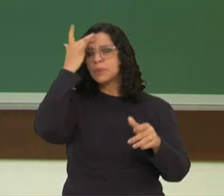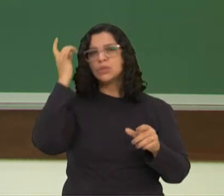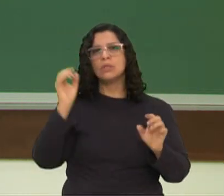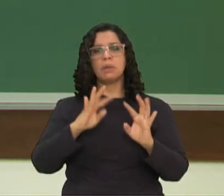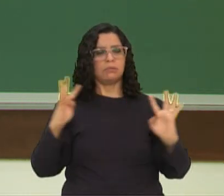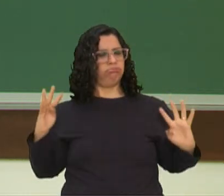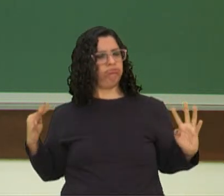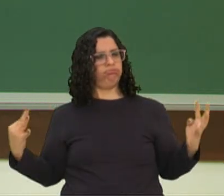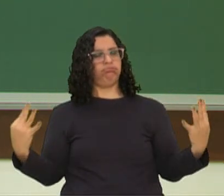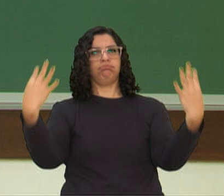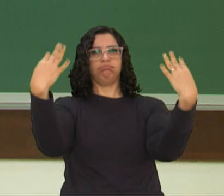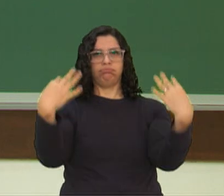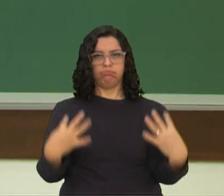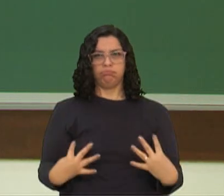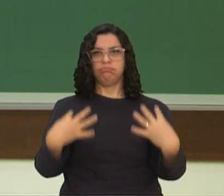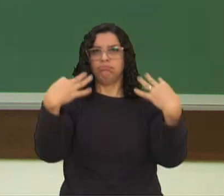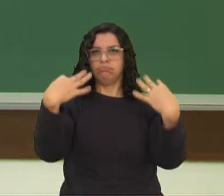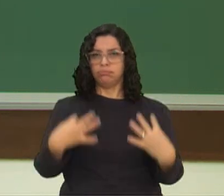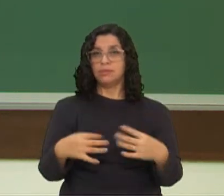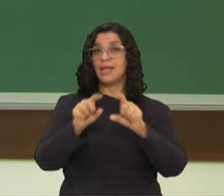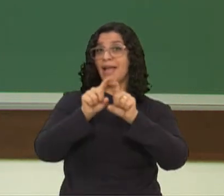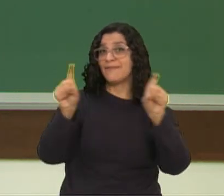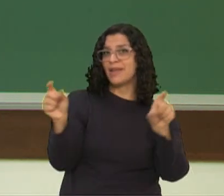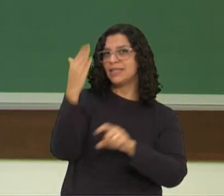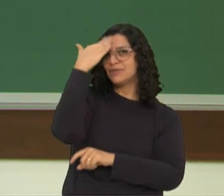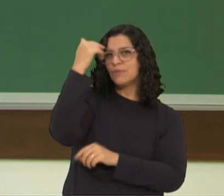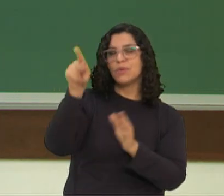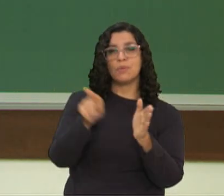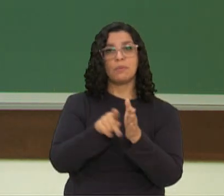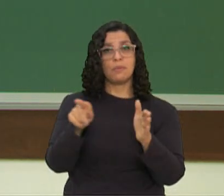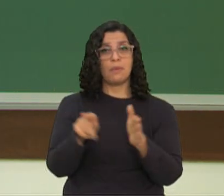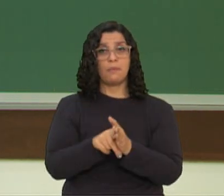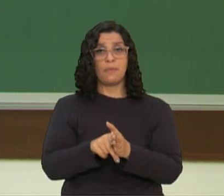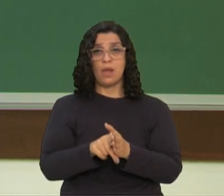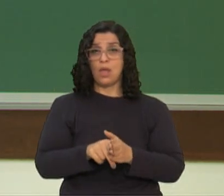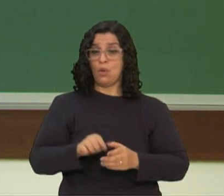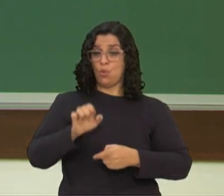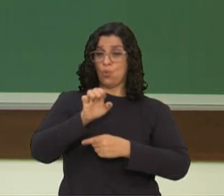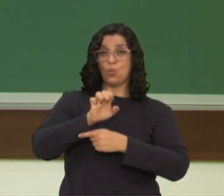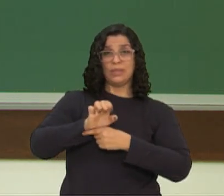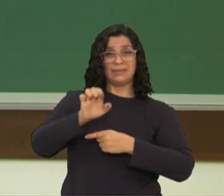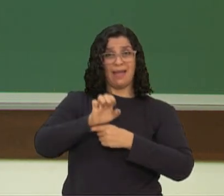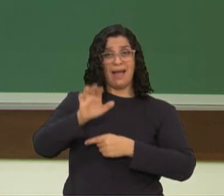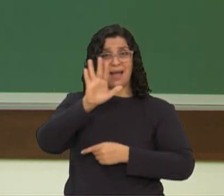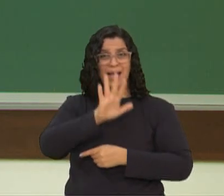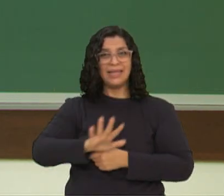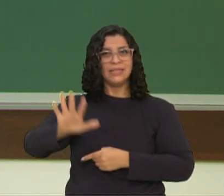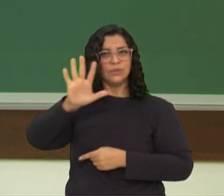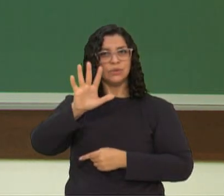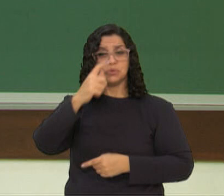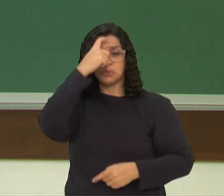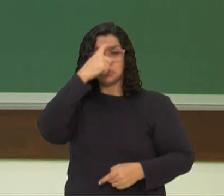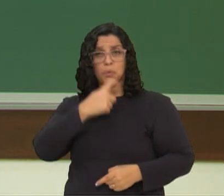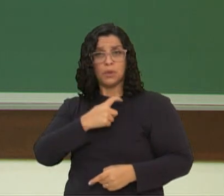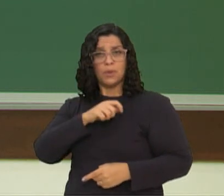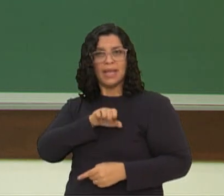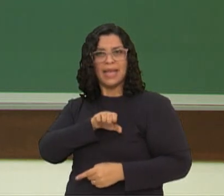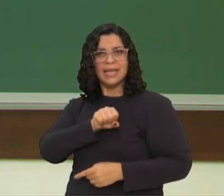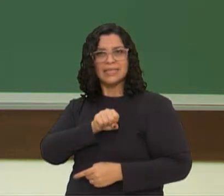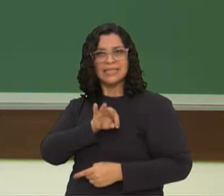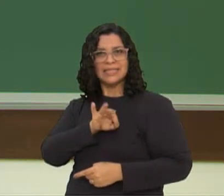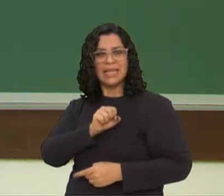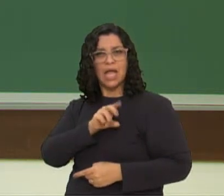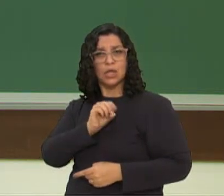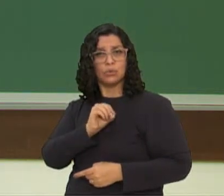redor dele. É dele a famosa frase, o Estado sou eu. Dizem que ele foi questionado uma vez, o que o Estado acharia